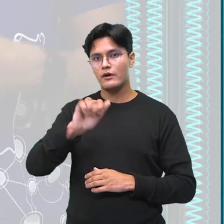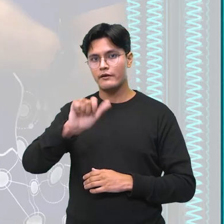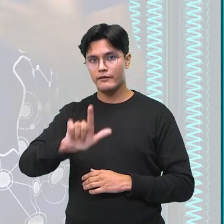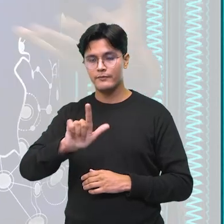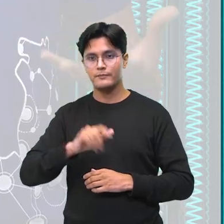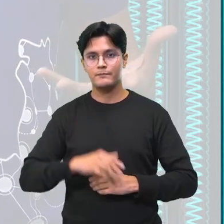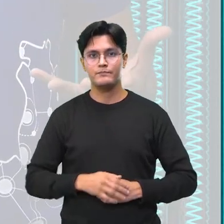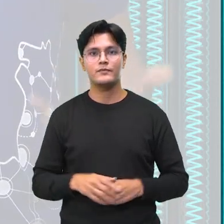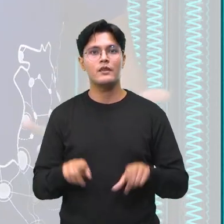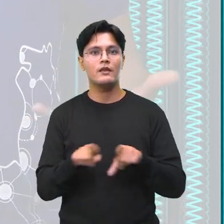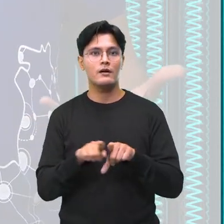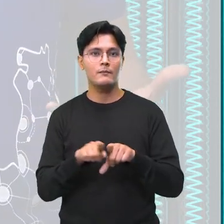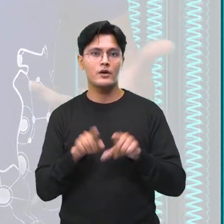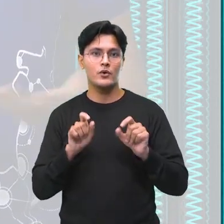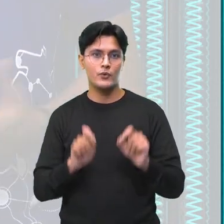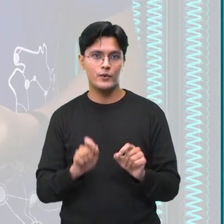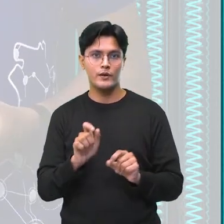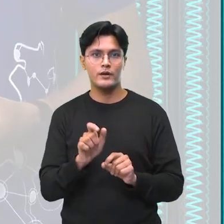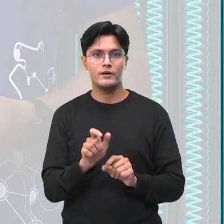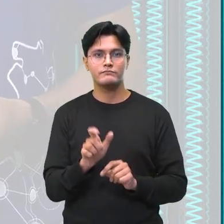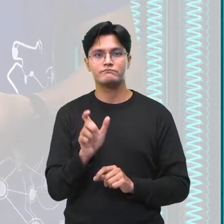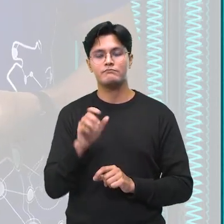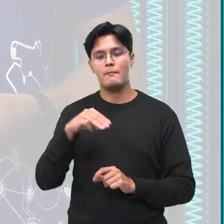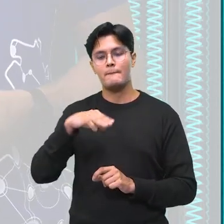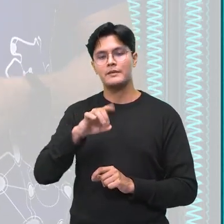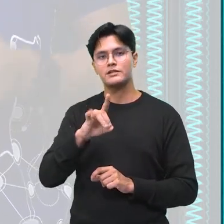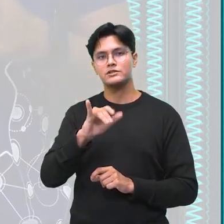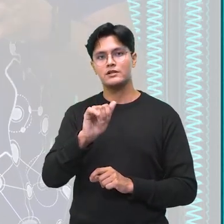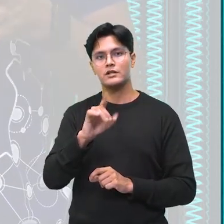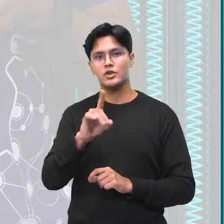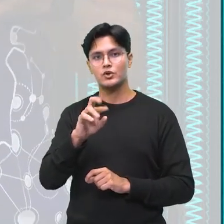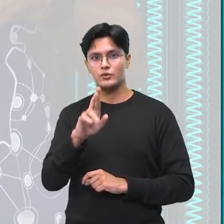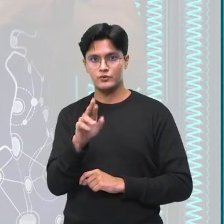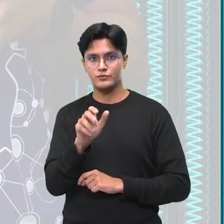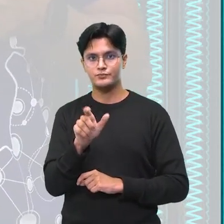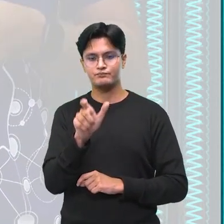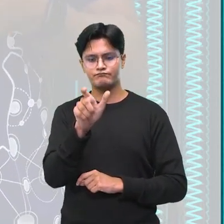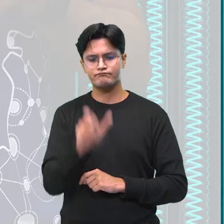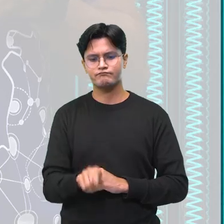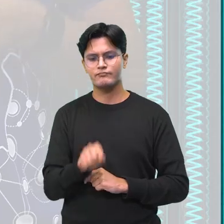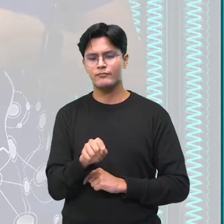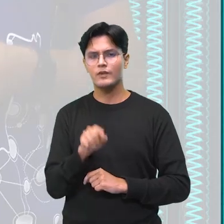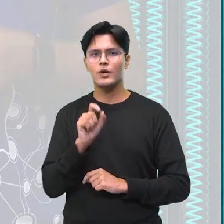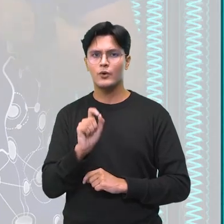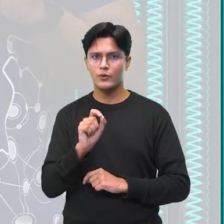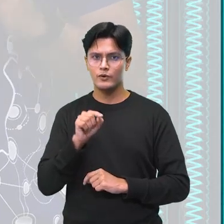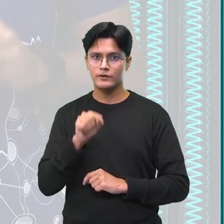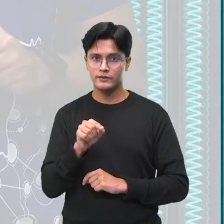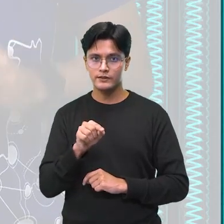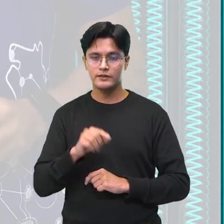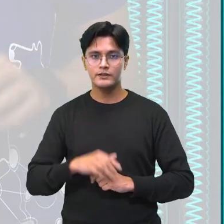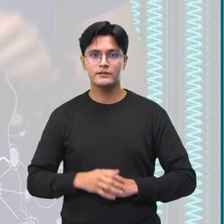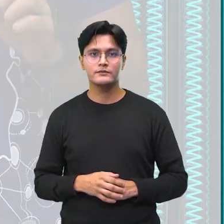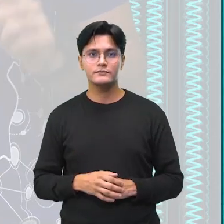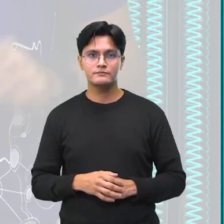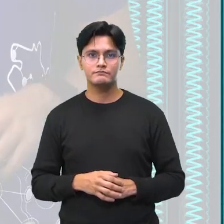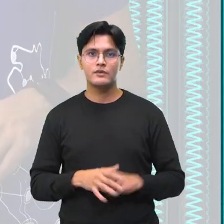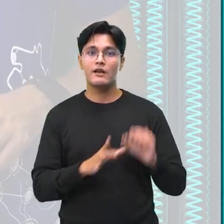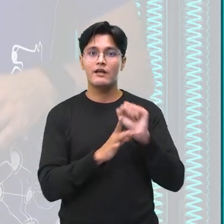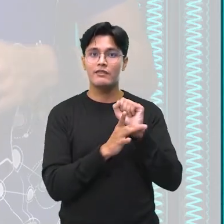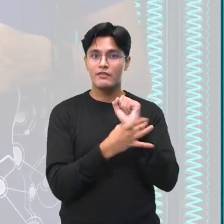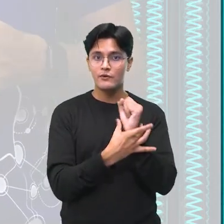também? Um mediador, né? E o que é o mediador? O mediador vai assegurar o cumprimento